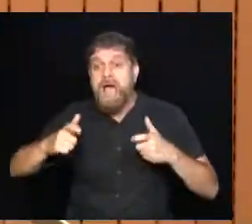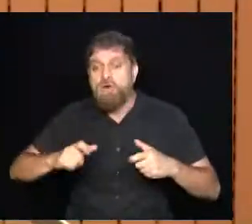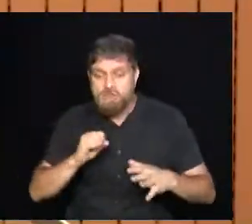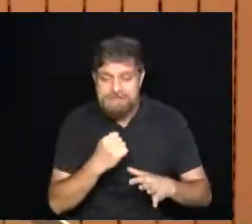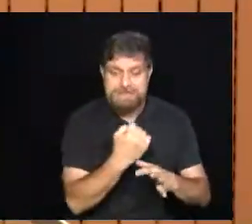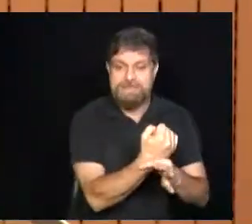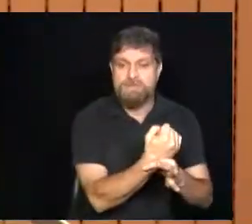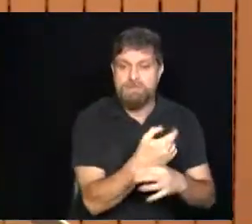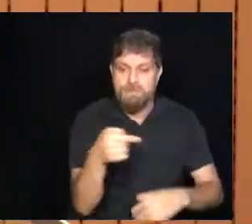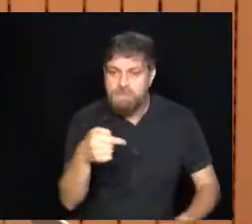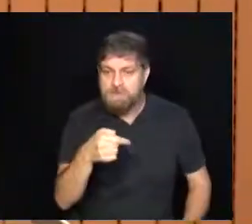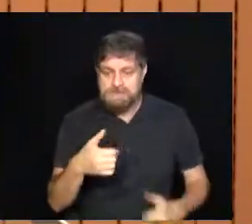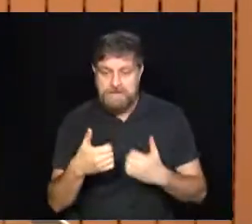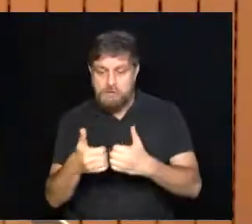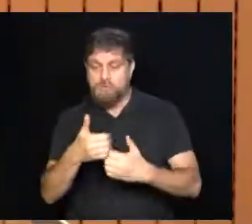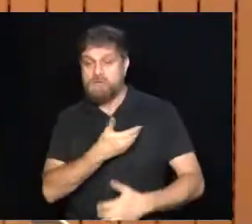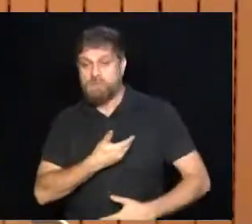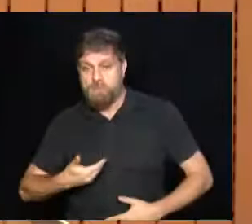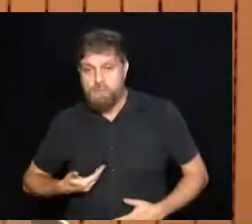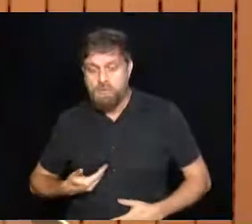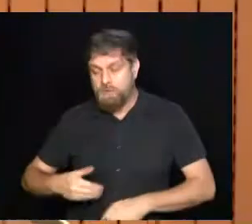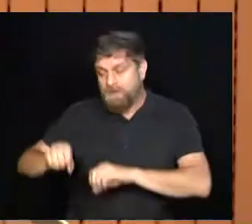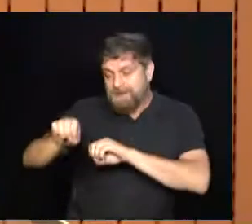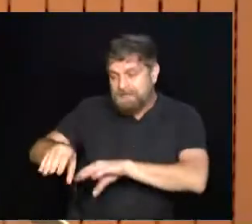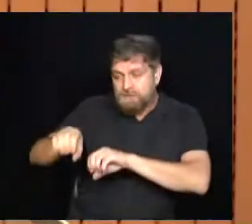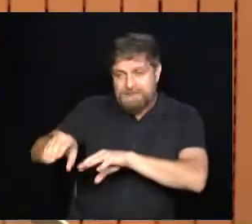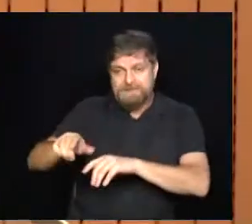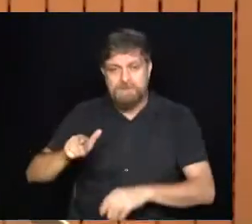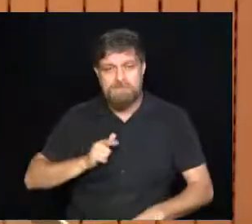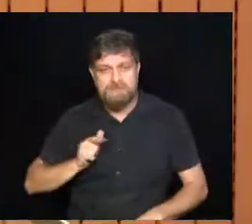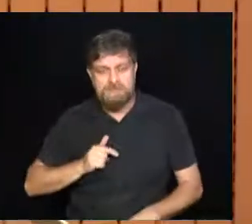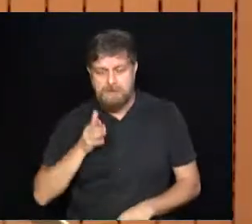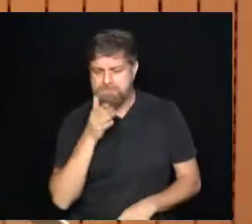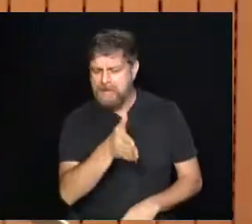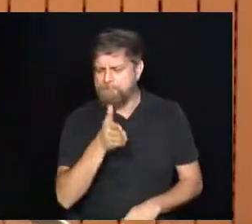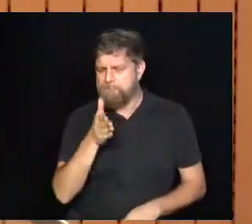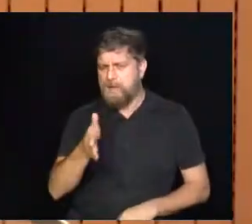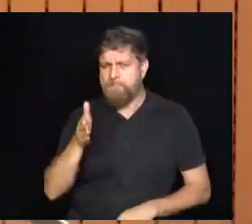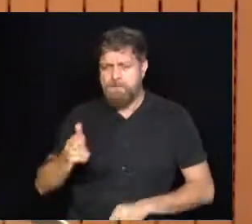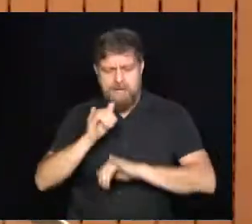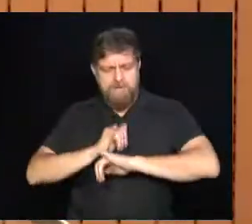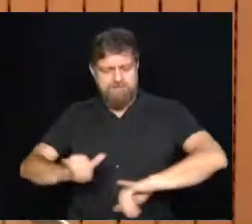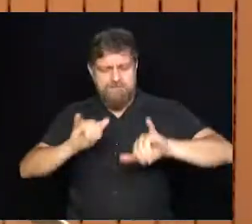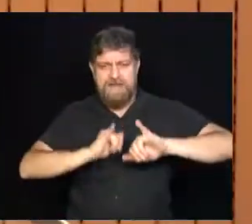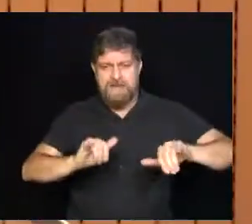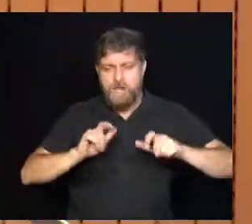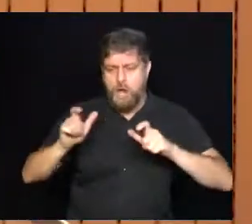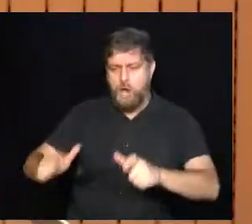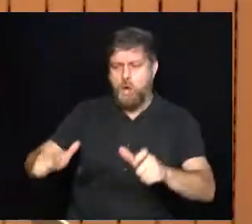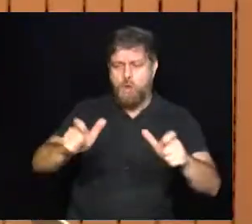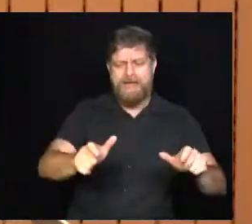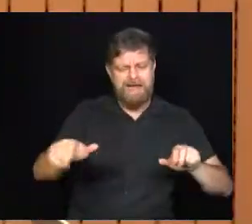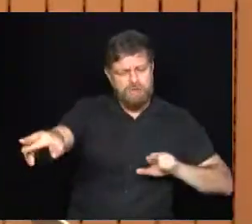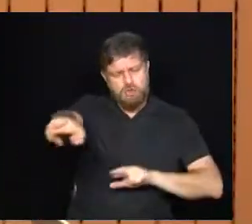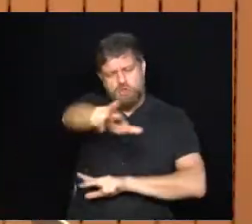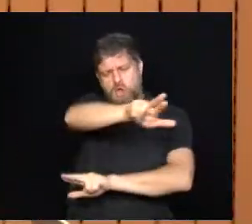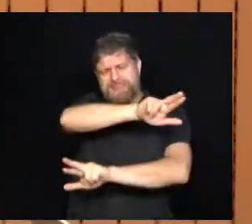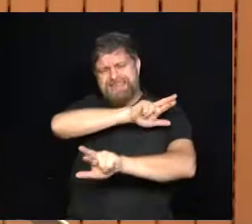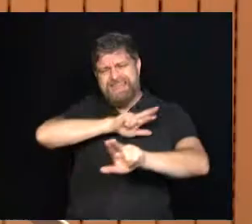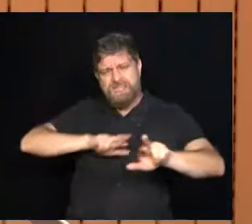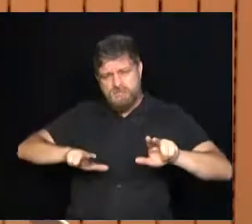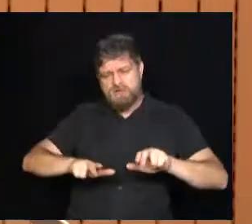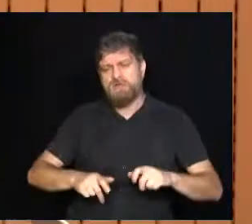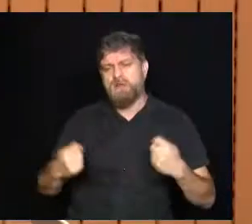a gente fala no transporte, a gente fala na educação. A gente tem que falar sobre isso em todo lugar,